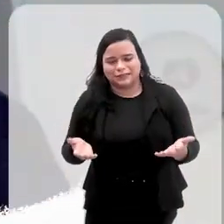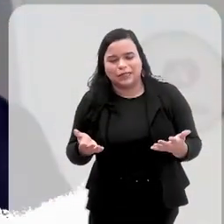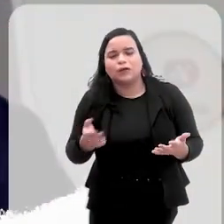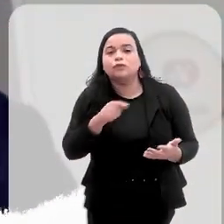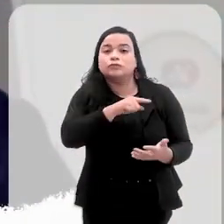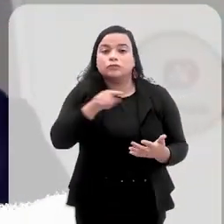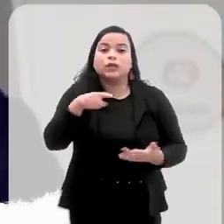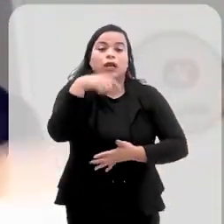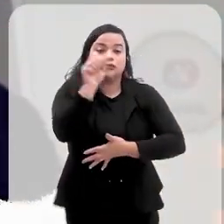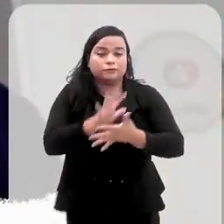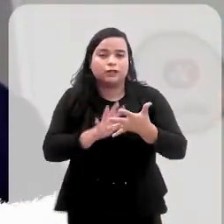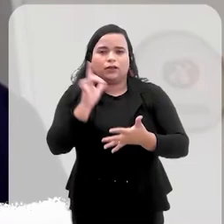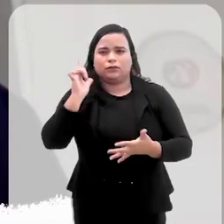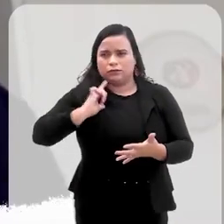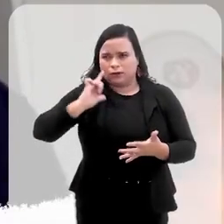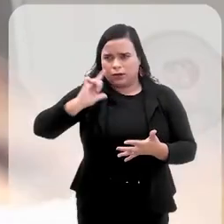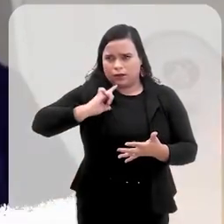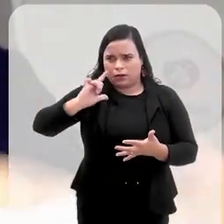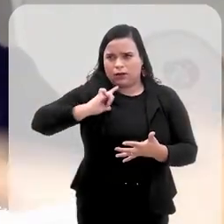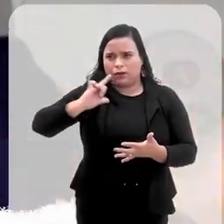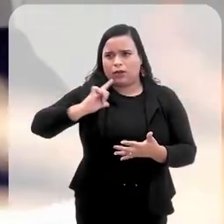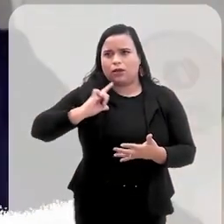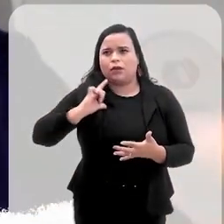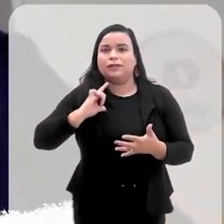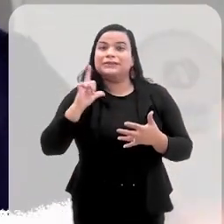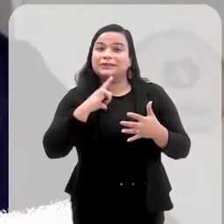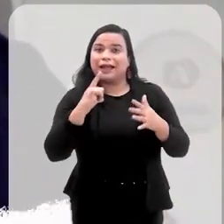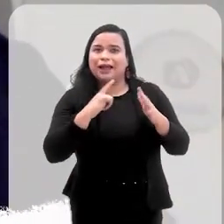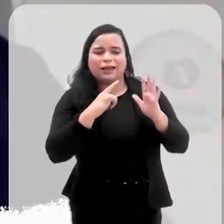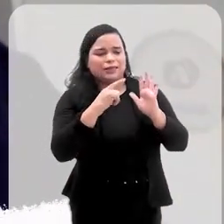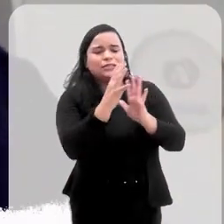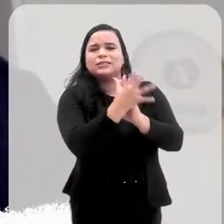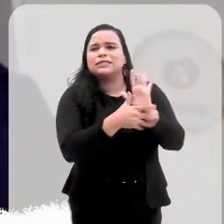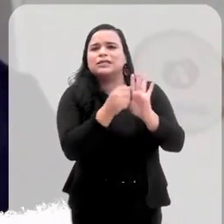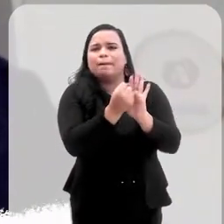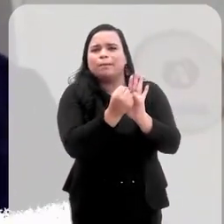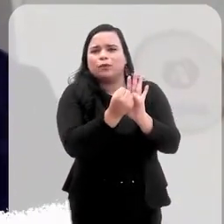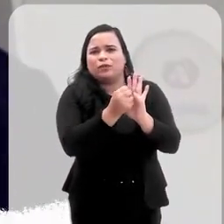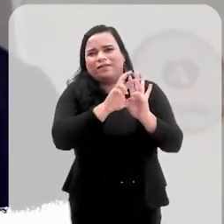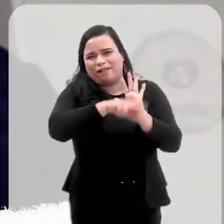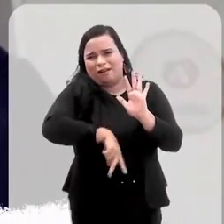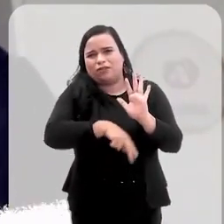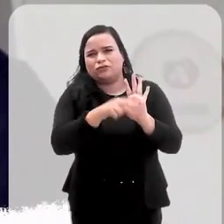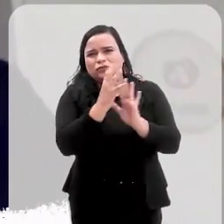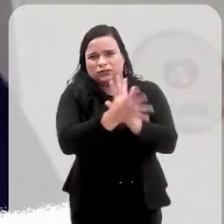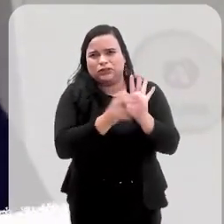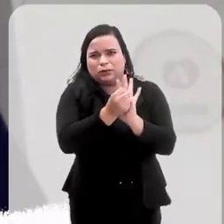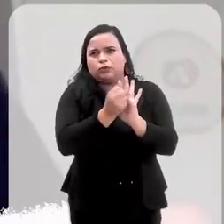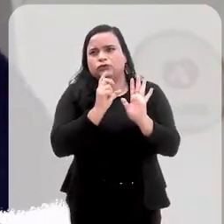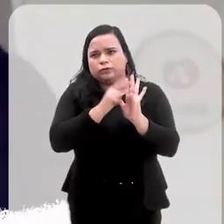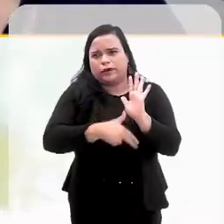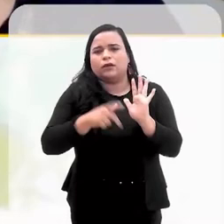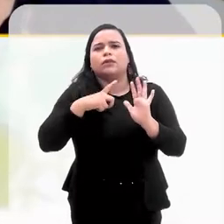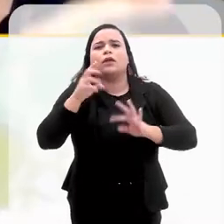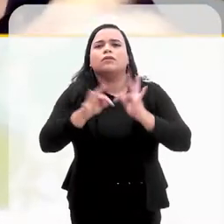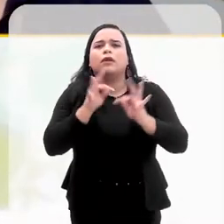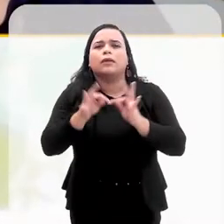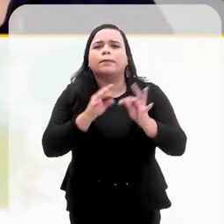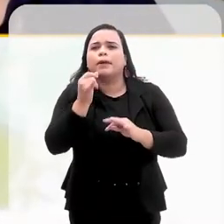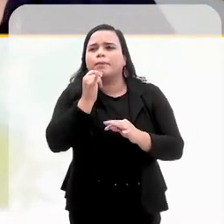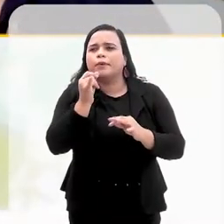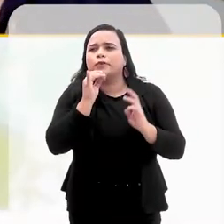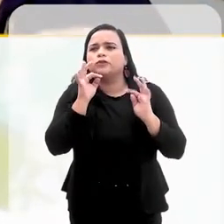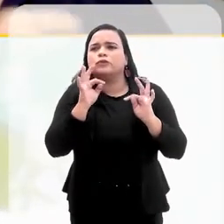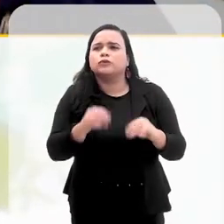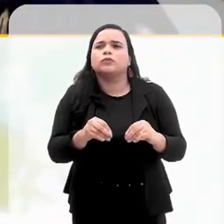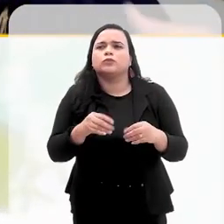Por exemplo, a gente faz tanto a terapia comum de uma fonoaudióloga, né? Perguntar: ah, como é que